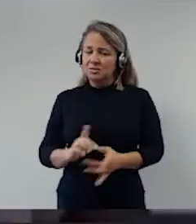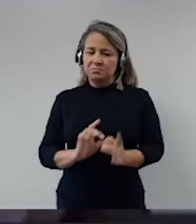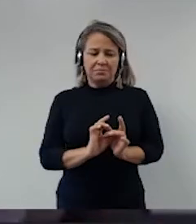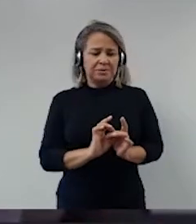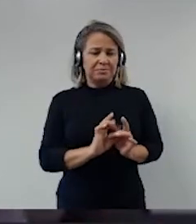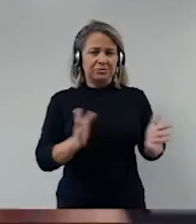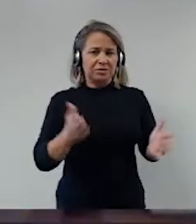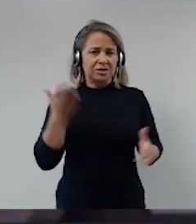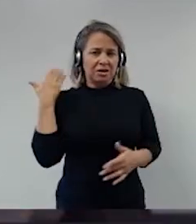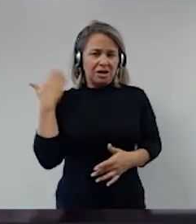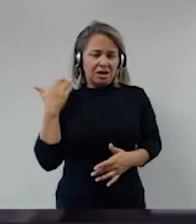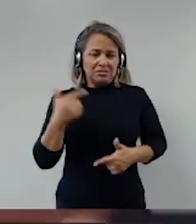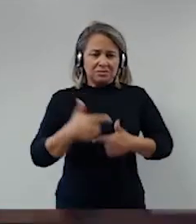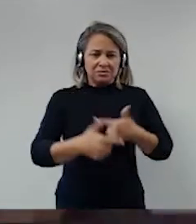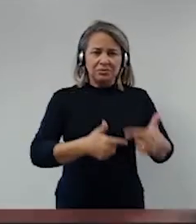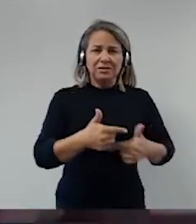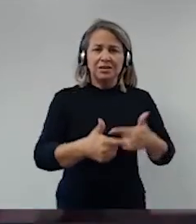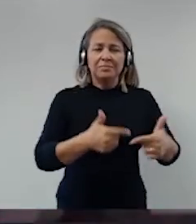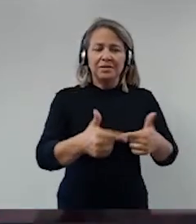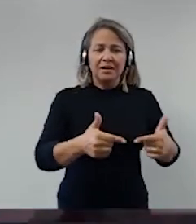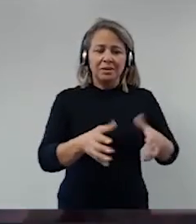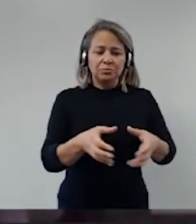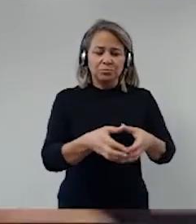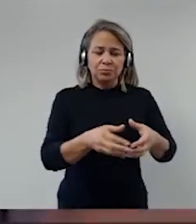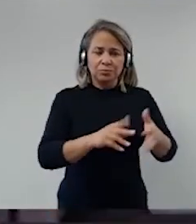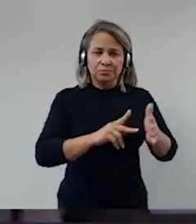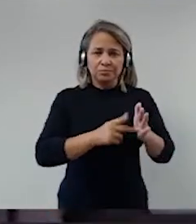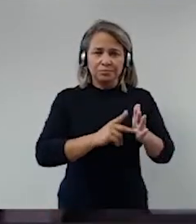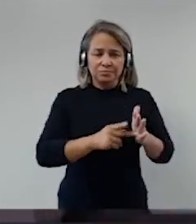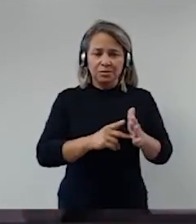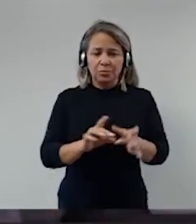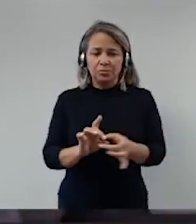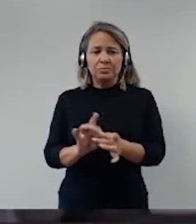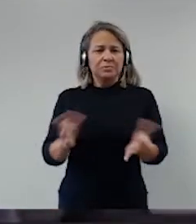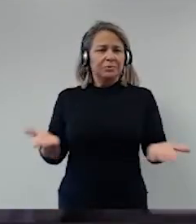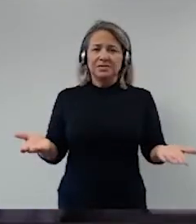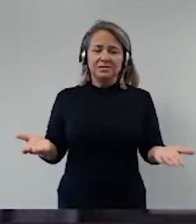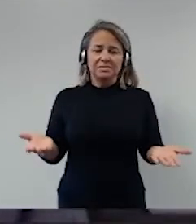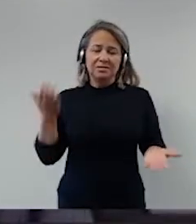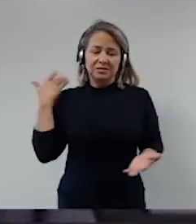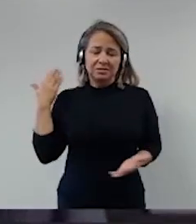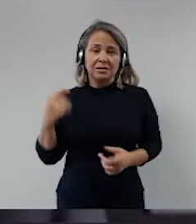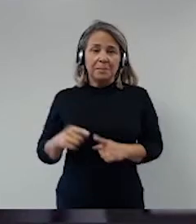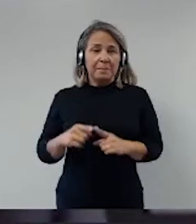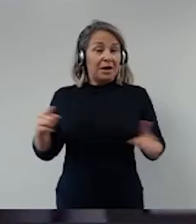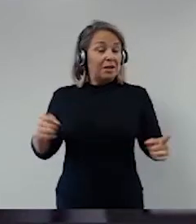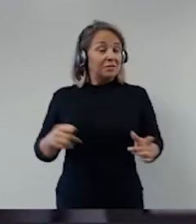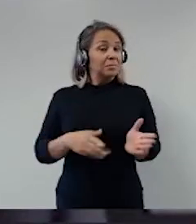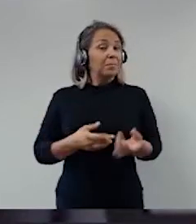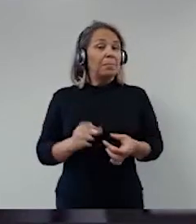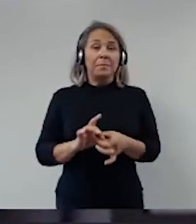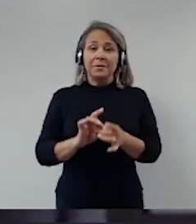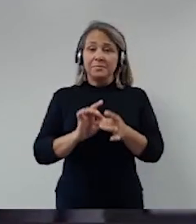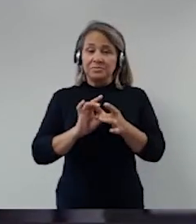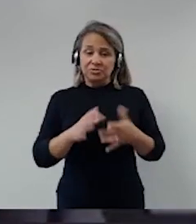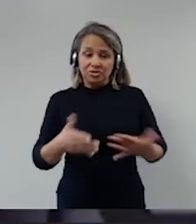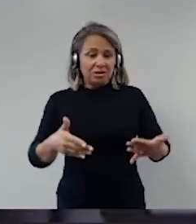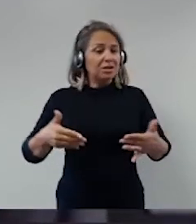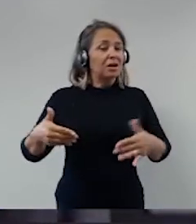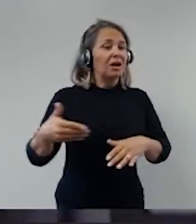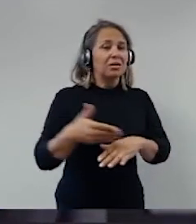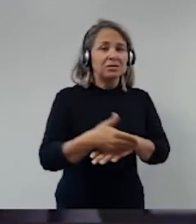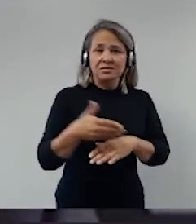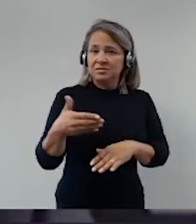permitia a atuação do movimento sindical de forma democrática, né, mas permitia e intervia